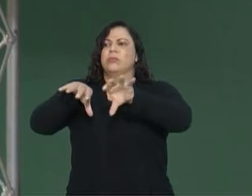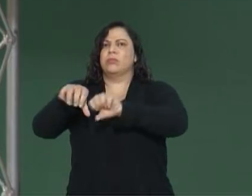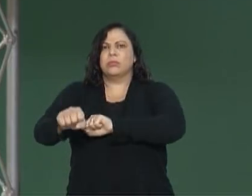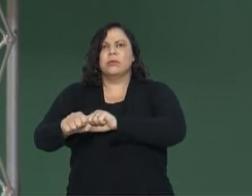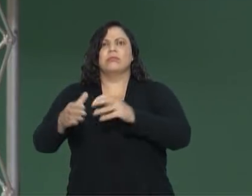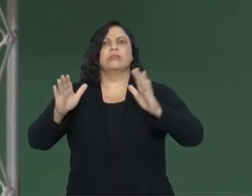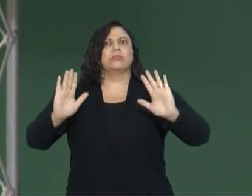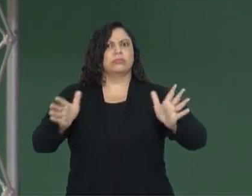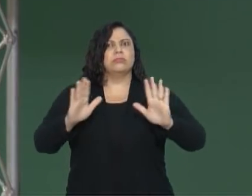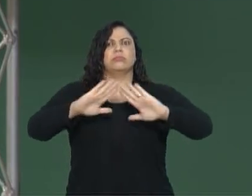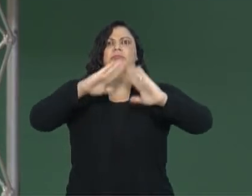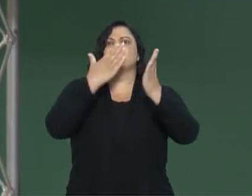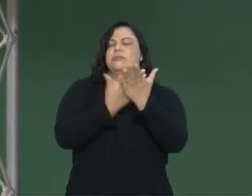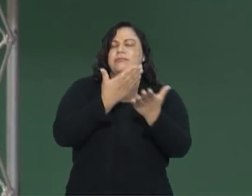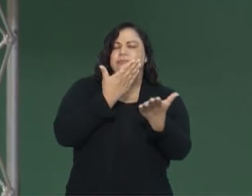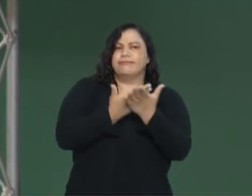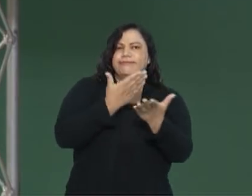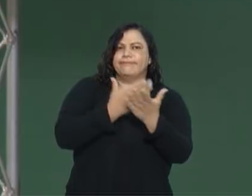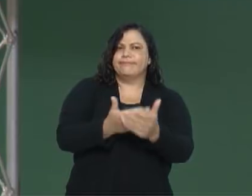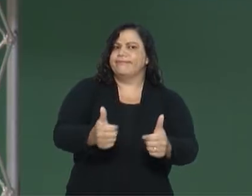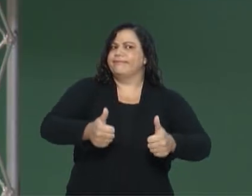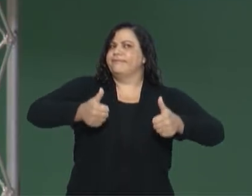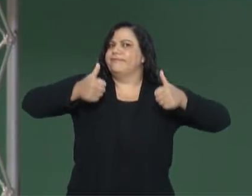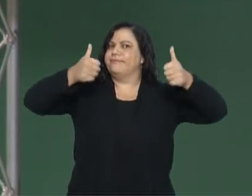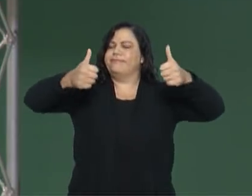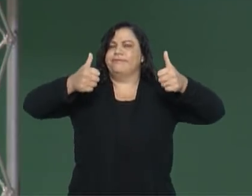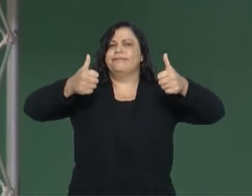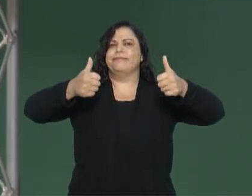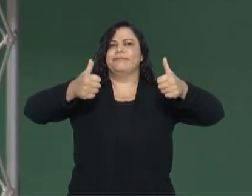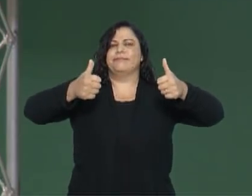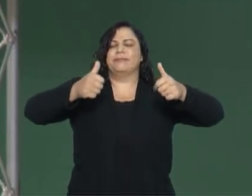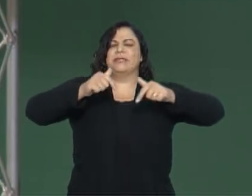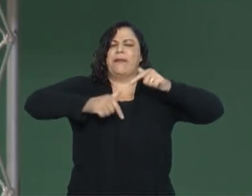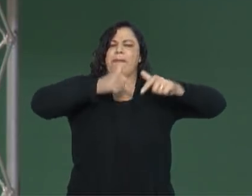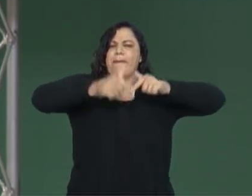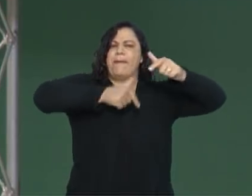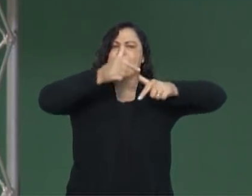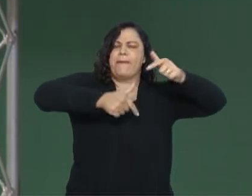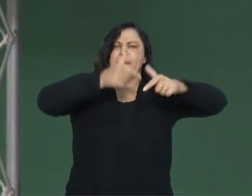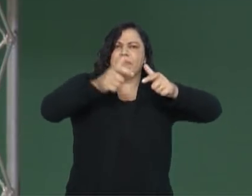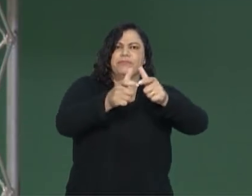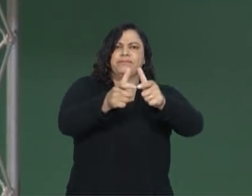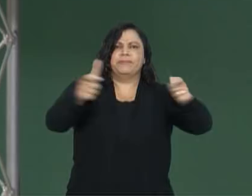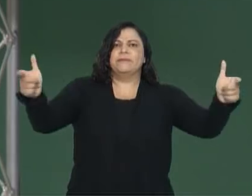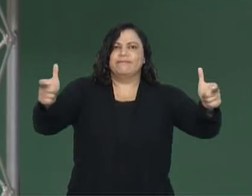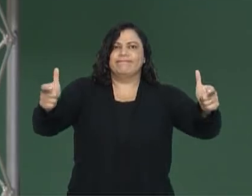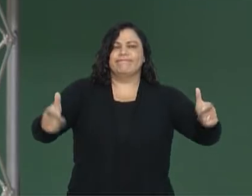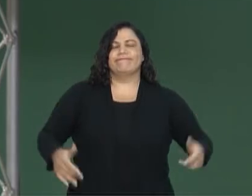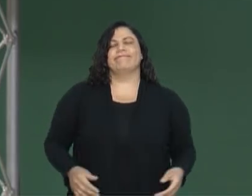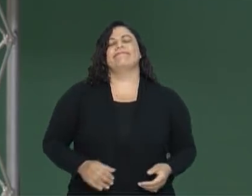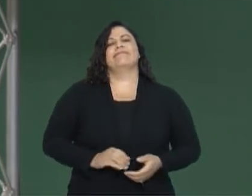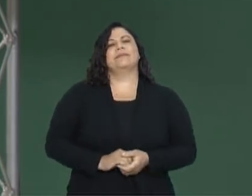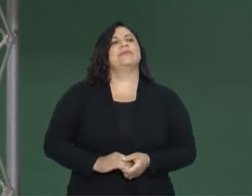de escola. Automaticamente a produção foi muito grande. Como eu sempre faço,